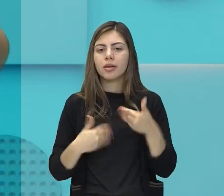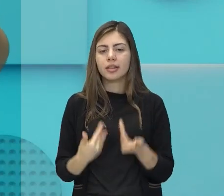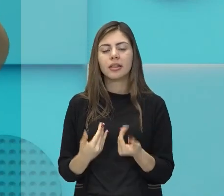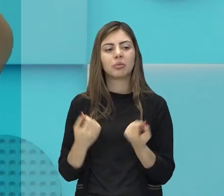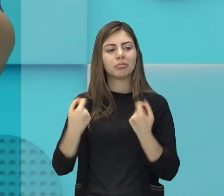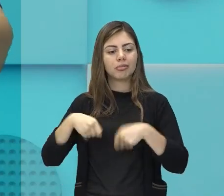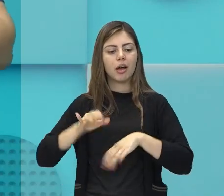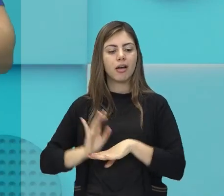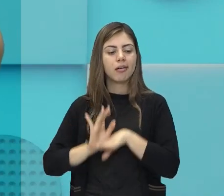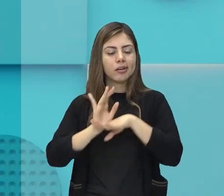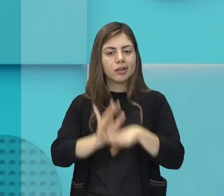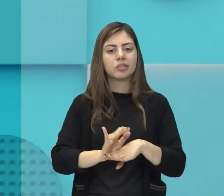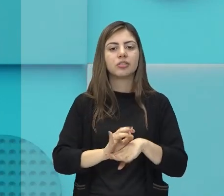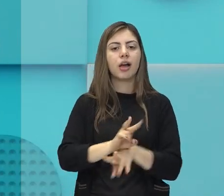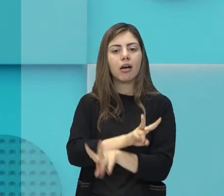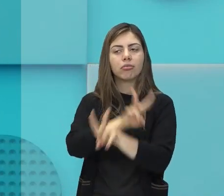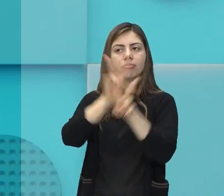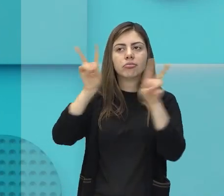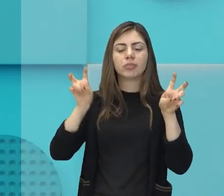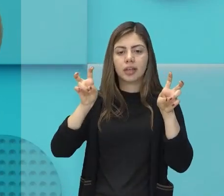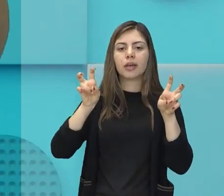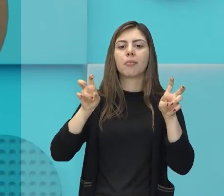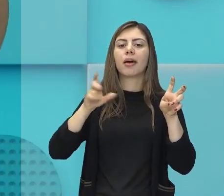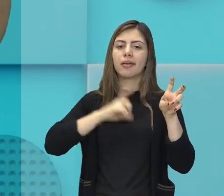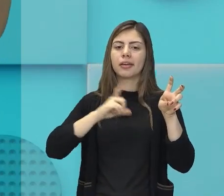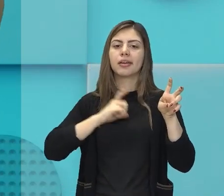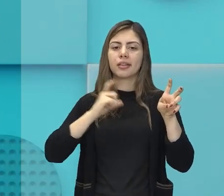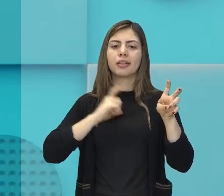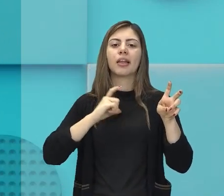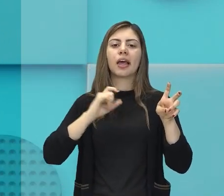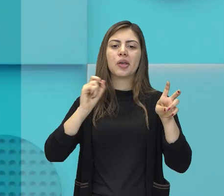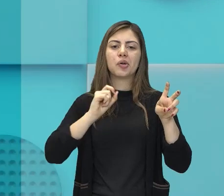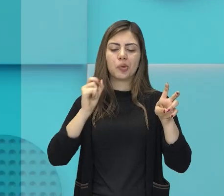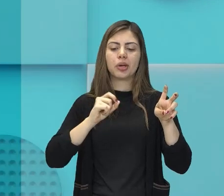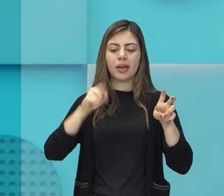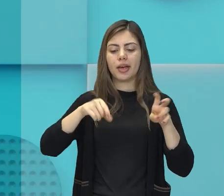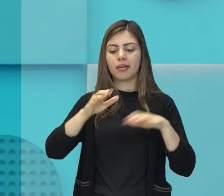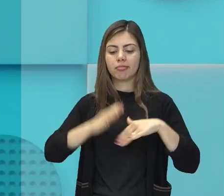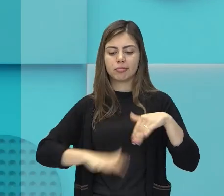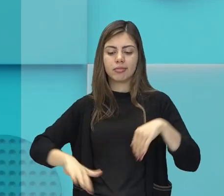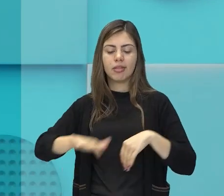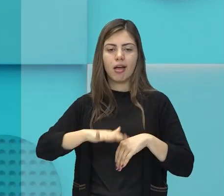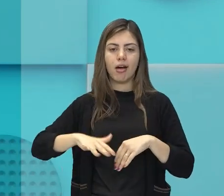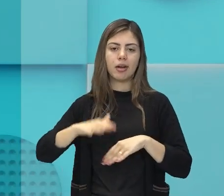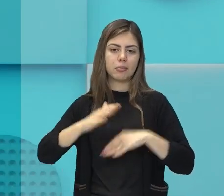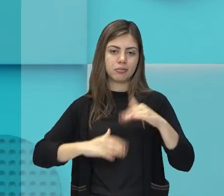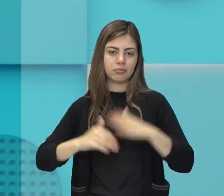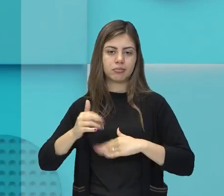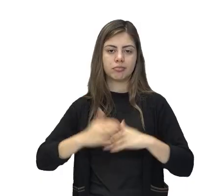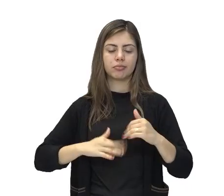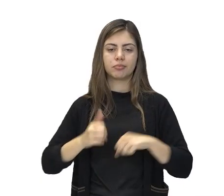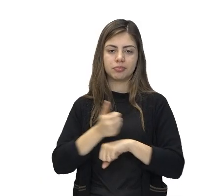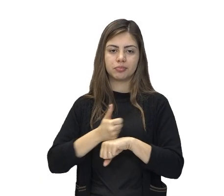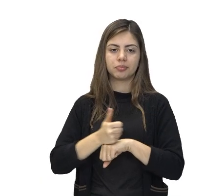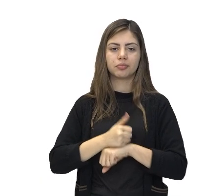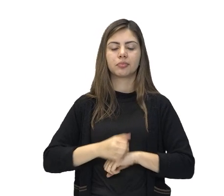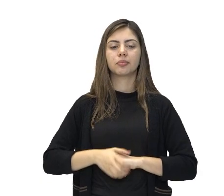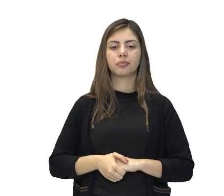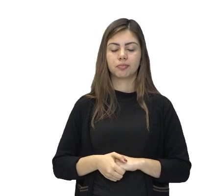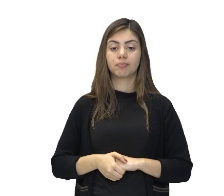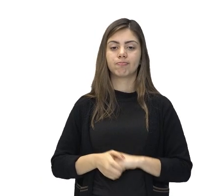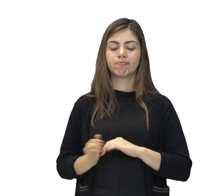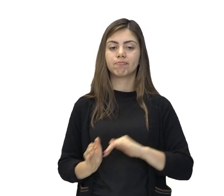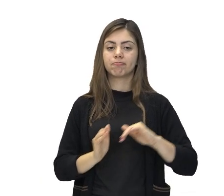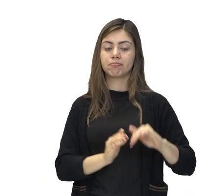ali tratar sobre aquilo que desenvolvem como atividade profissional, certo? Seguindo adiante, vamos lá? Os